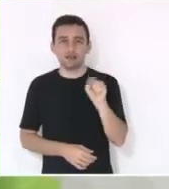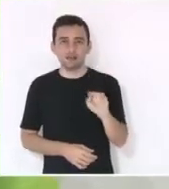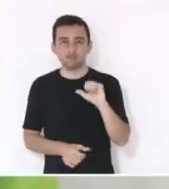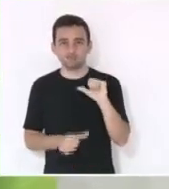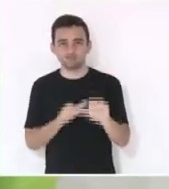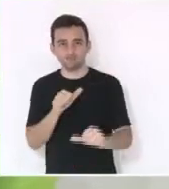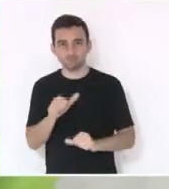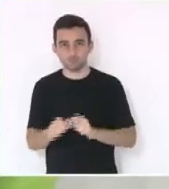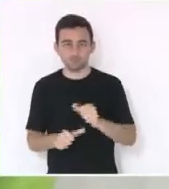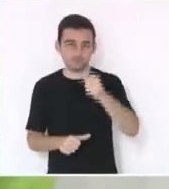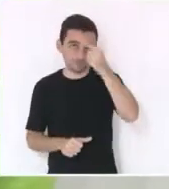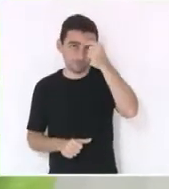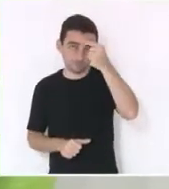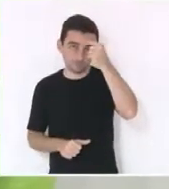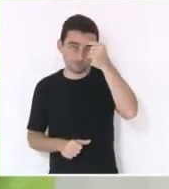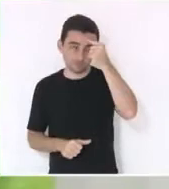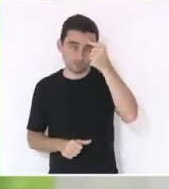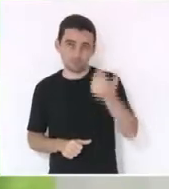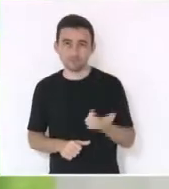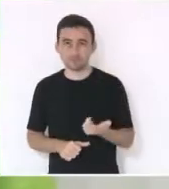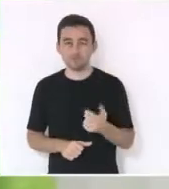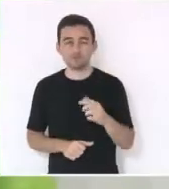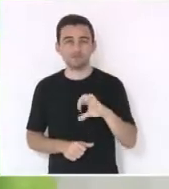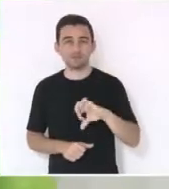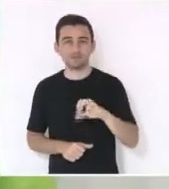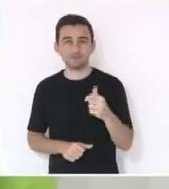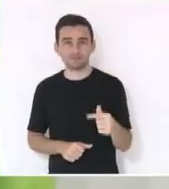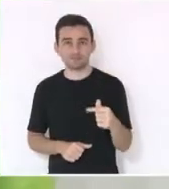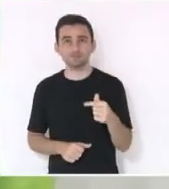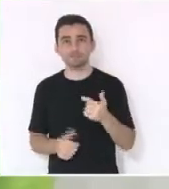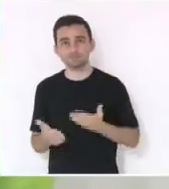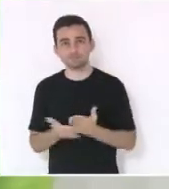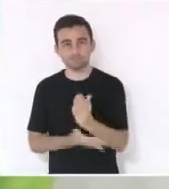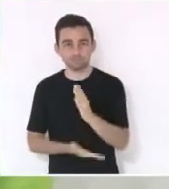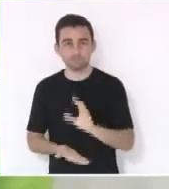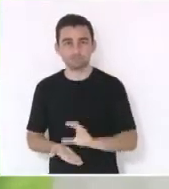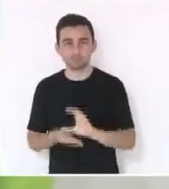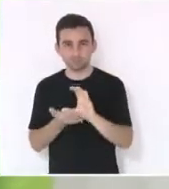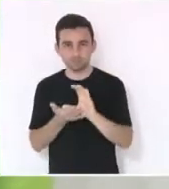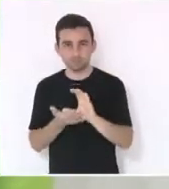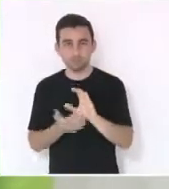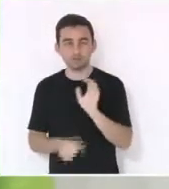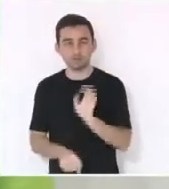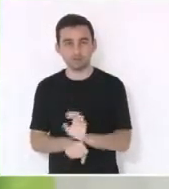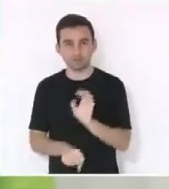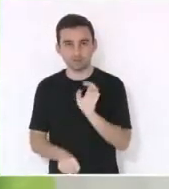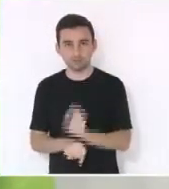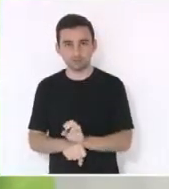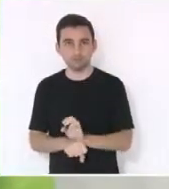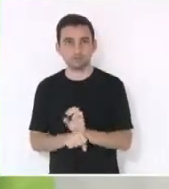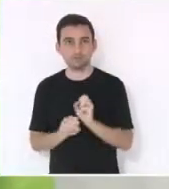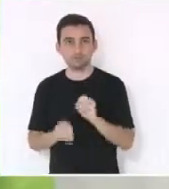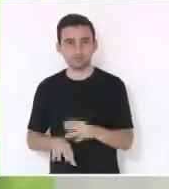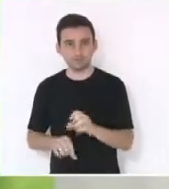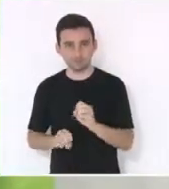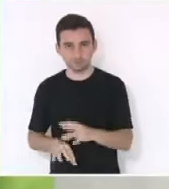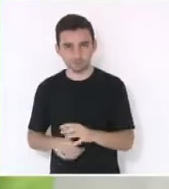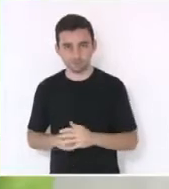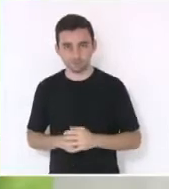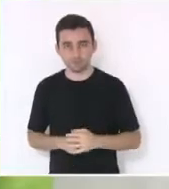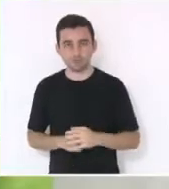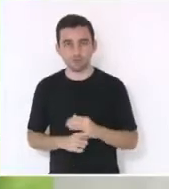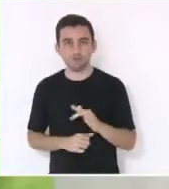universidade em 97, por meio de aprovação do Conselho Estadual de Educação. A FUCRE